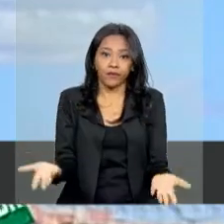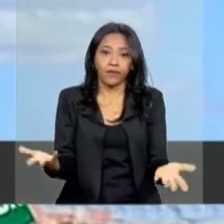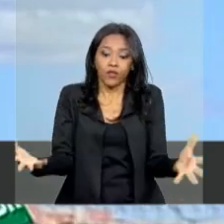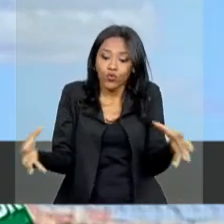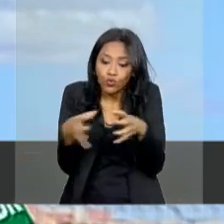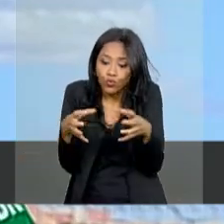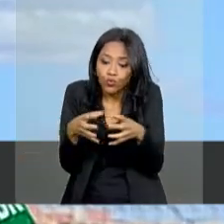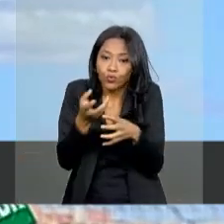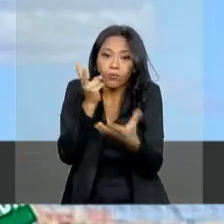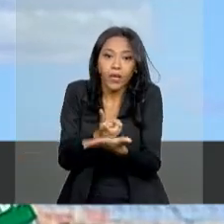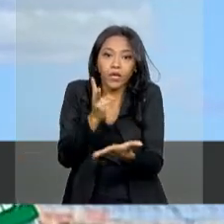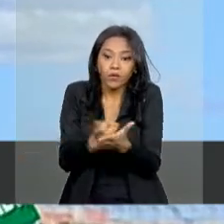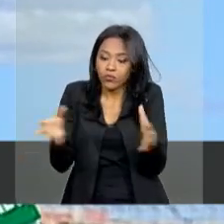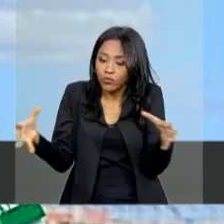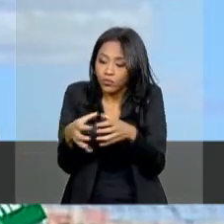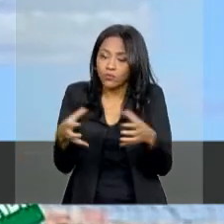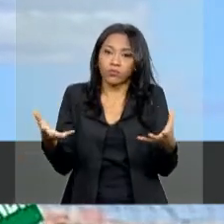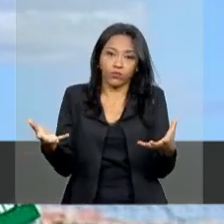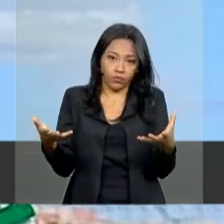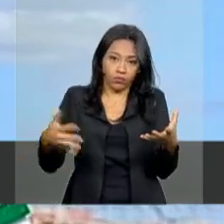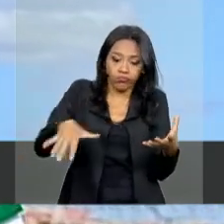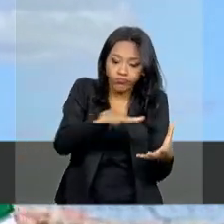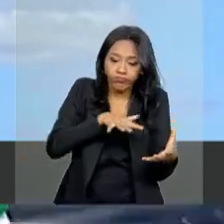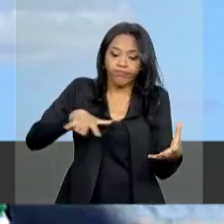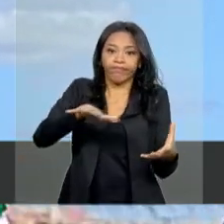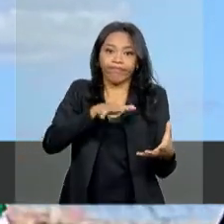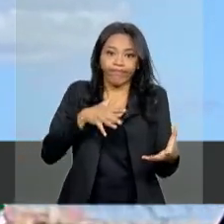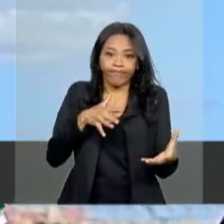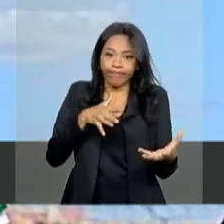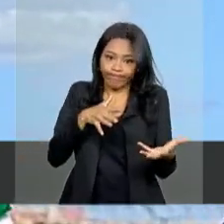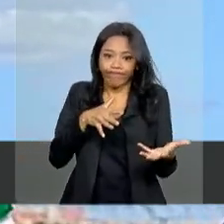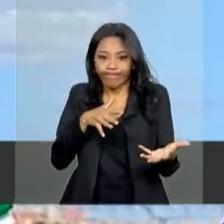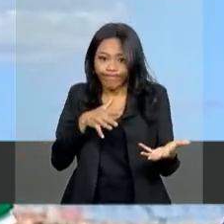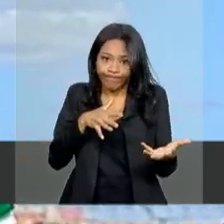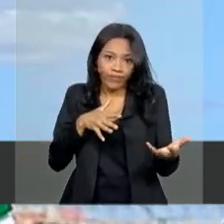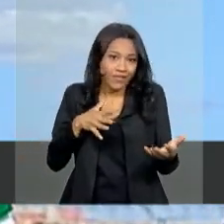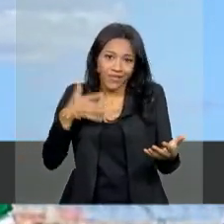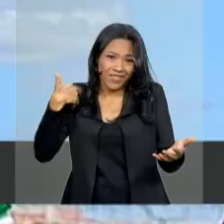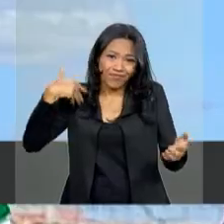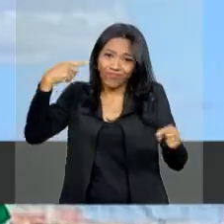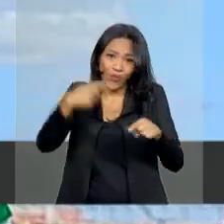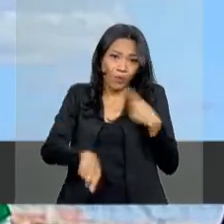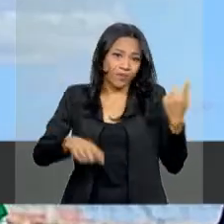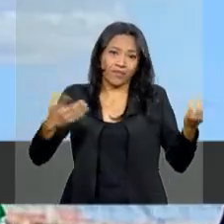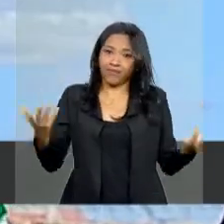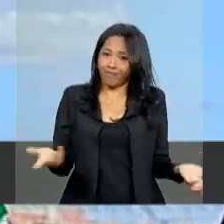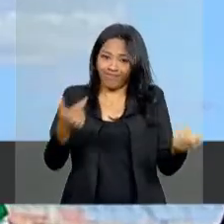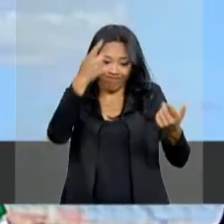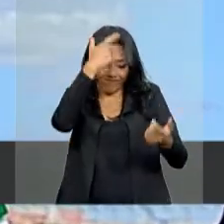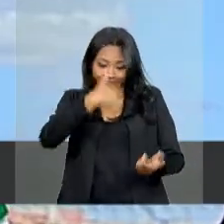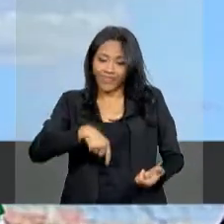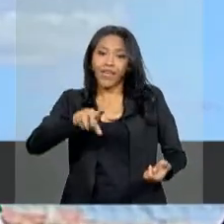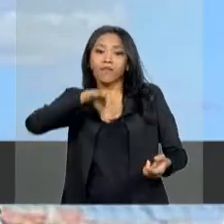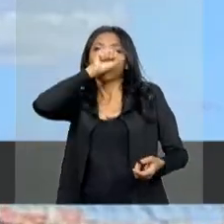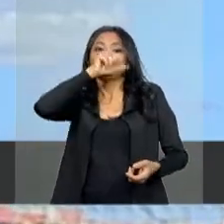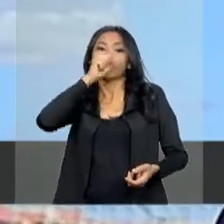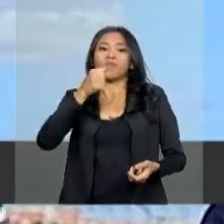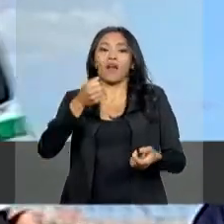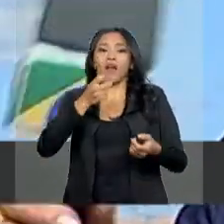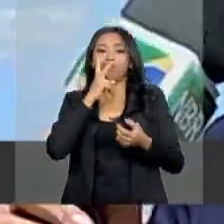vivendo num ambiente tão és tão perguntam da agradável como é a presença da fumaça do cigarro